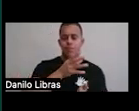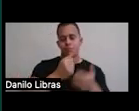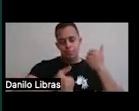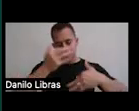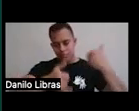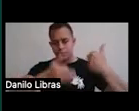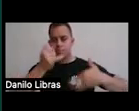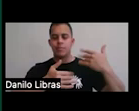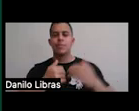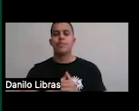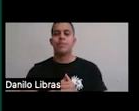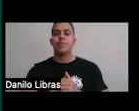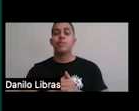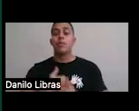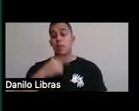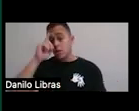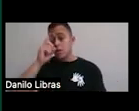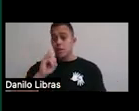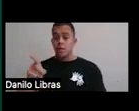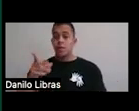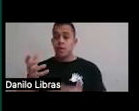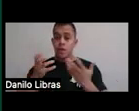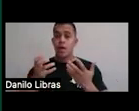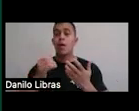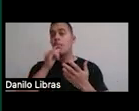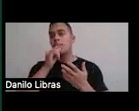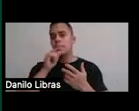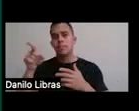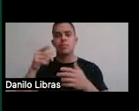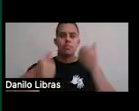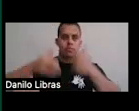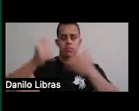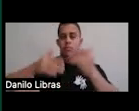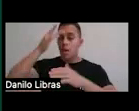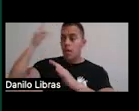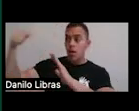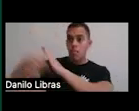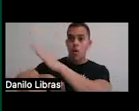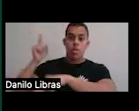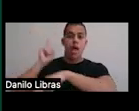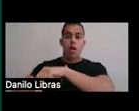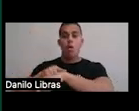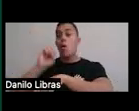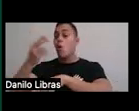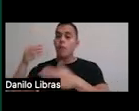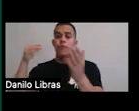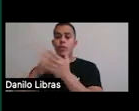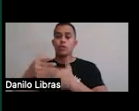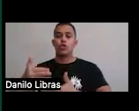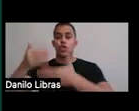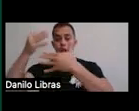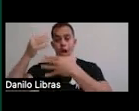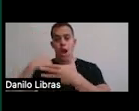Palavra é tua. Eu não sei se tu preferes que os alunos te interrompam no meio ou façam perguntas no chat. Eu vou estar aqui cuidando do chat e qualquer coisa